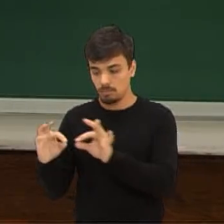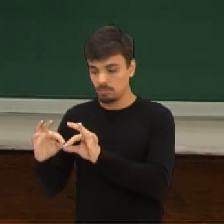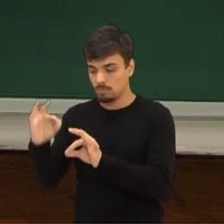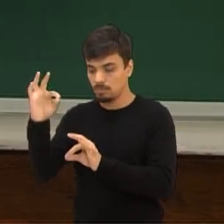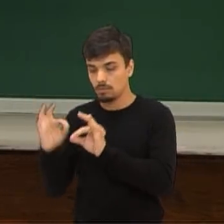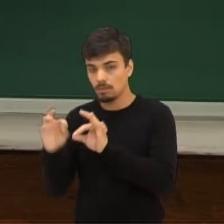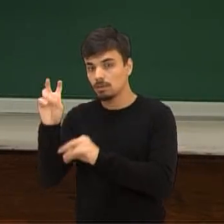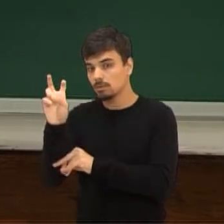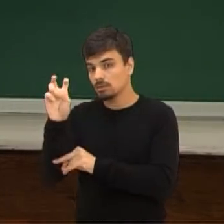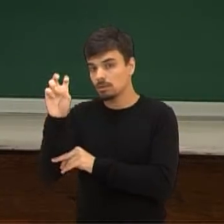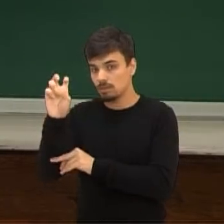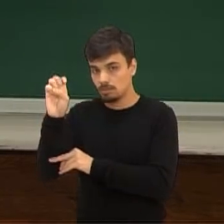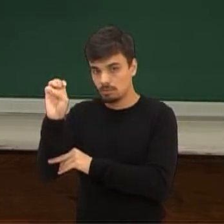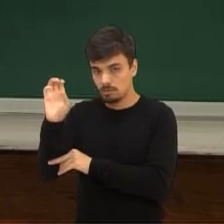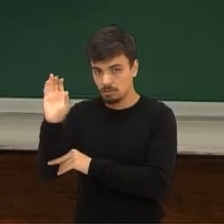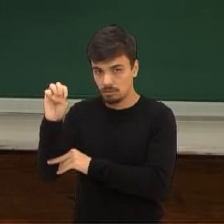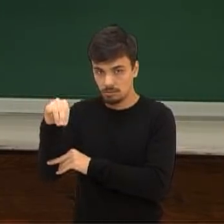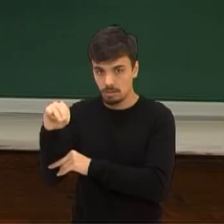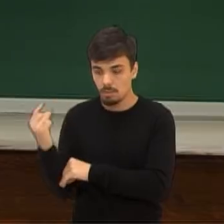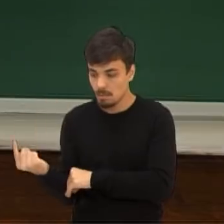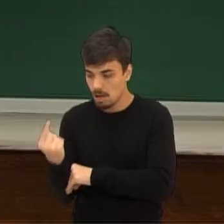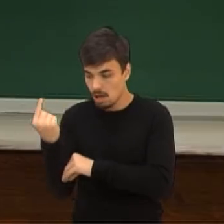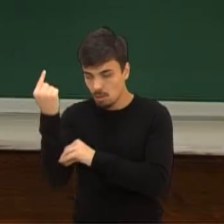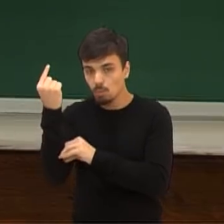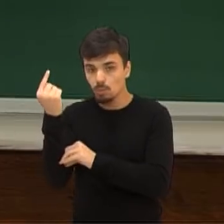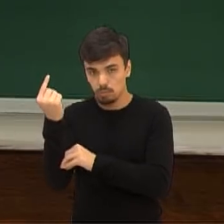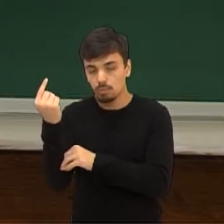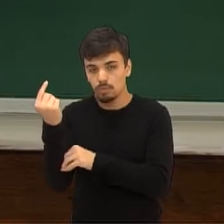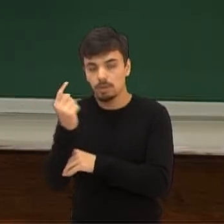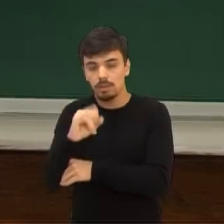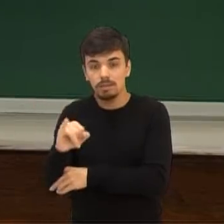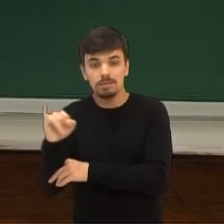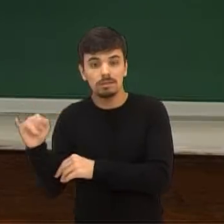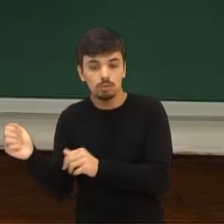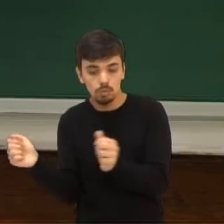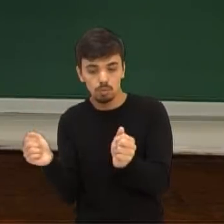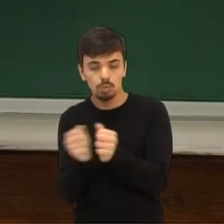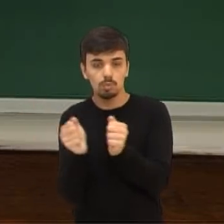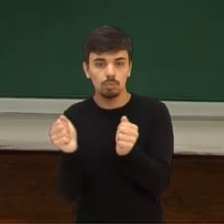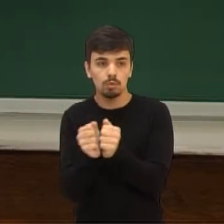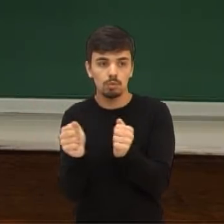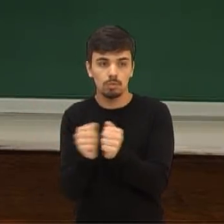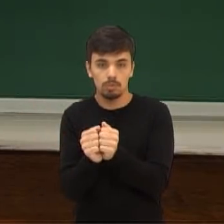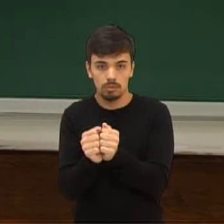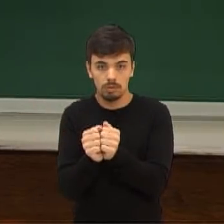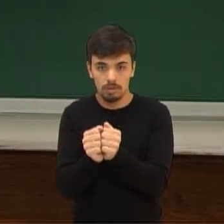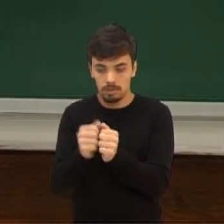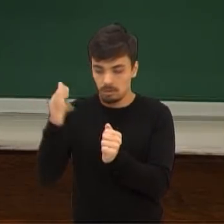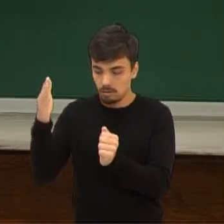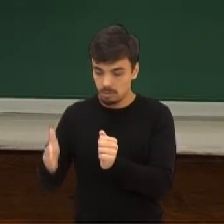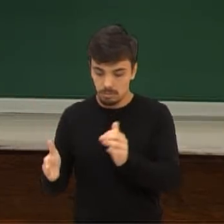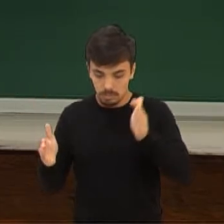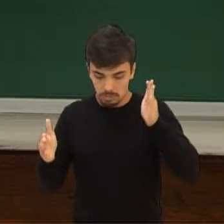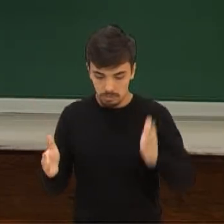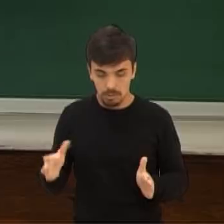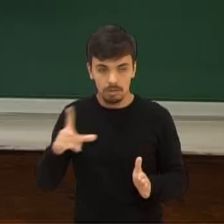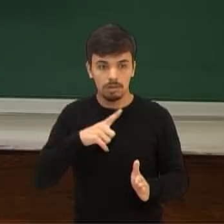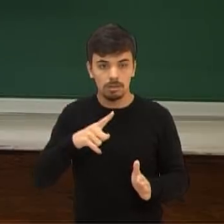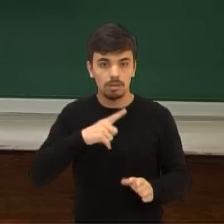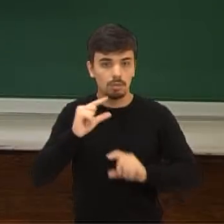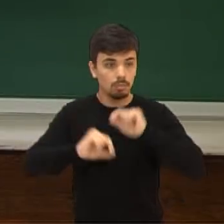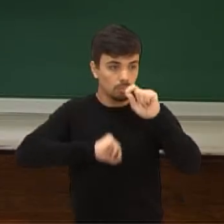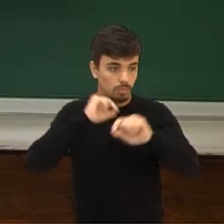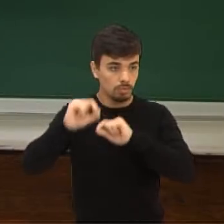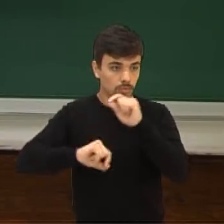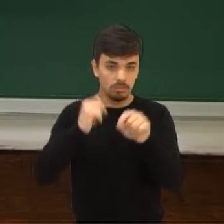5 centímetros de altura. E se nós juntarmos essas faces laterais, nós vamos ter,